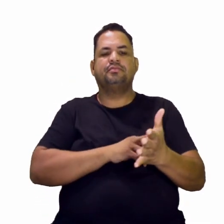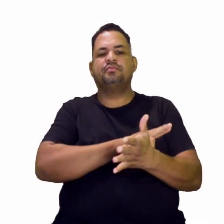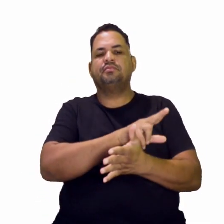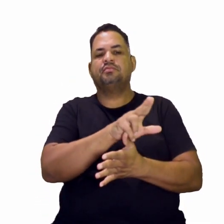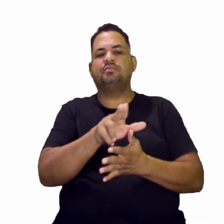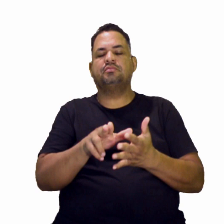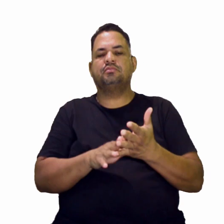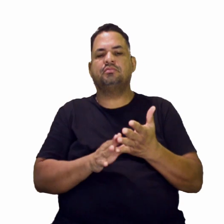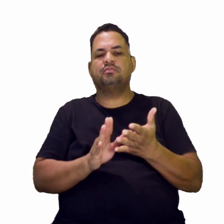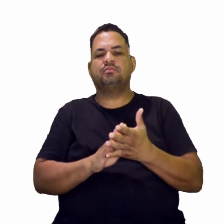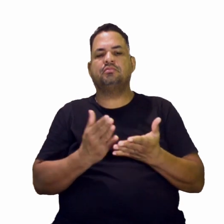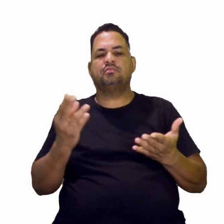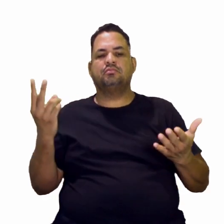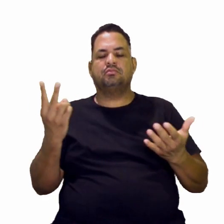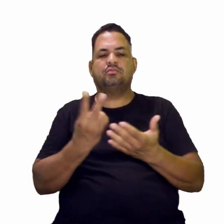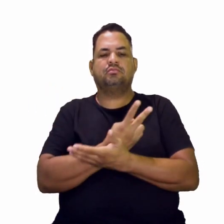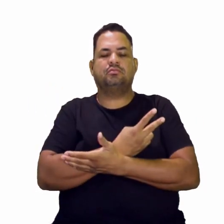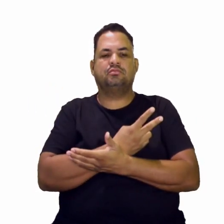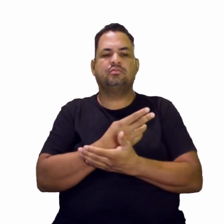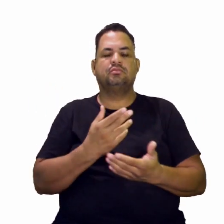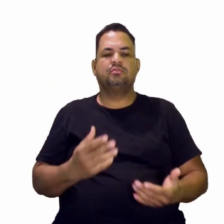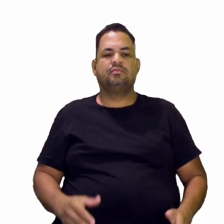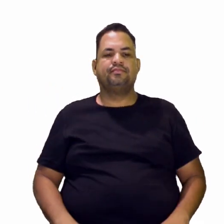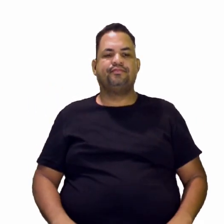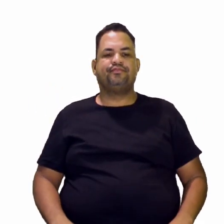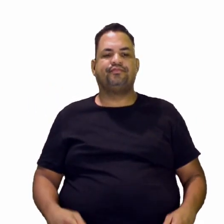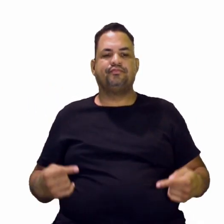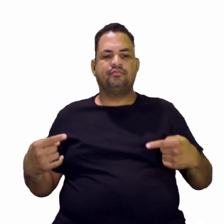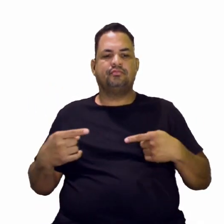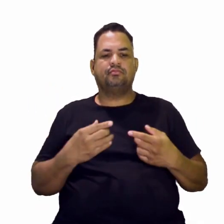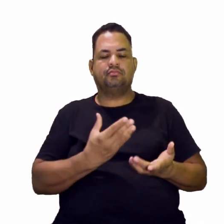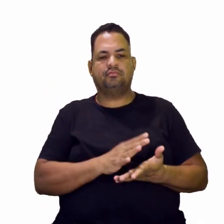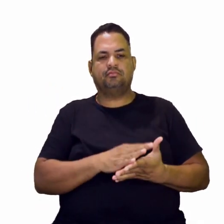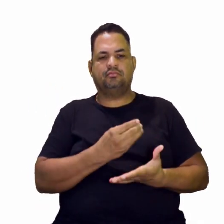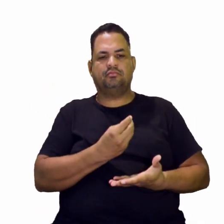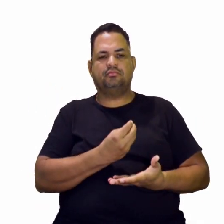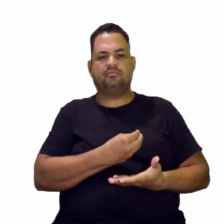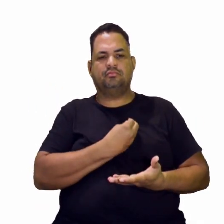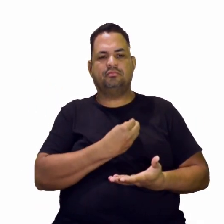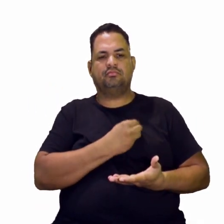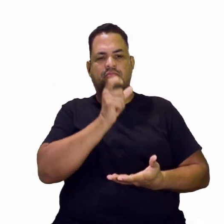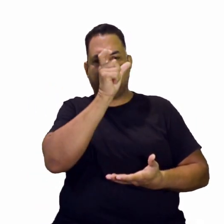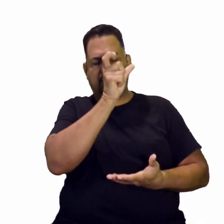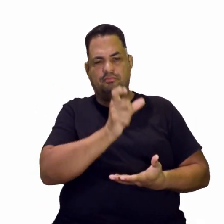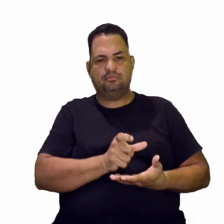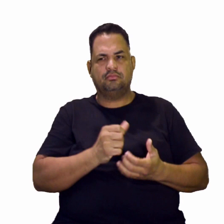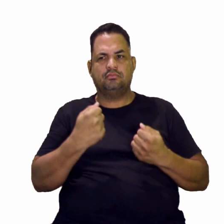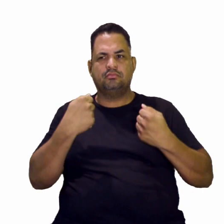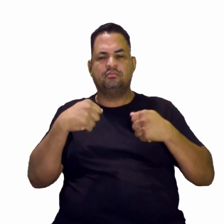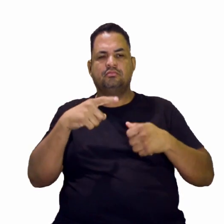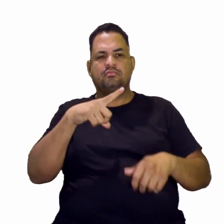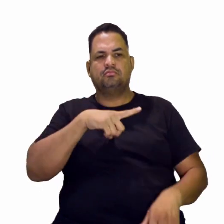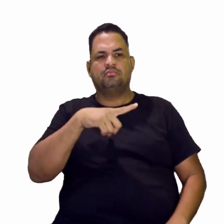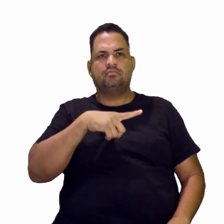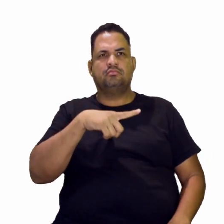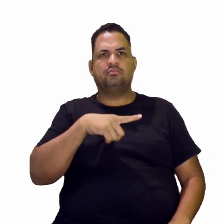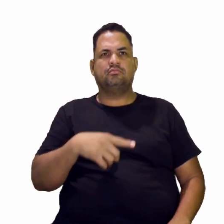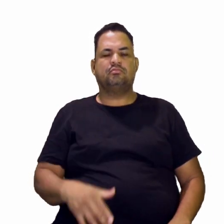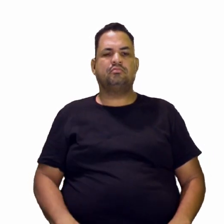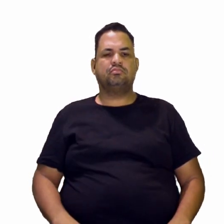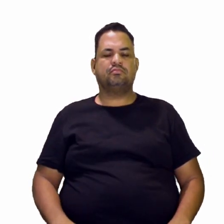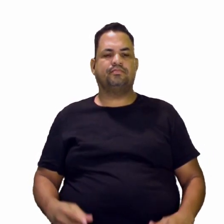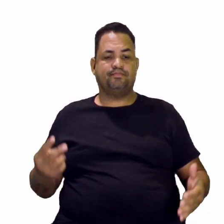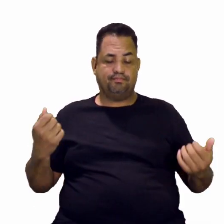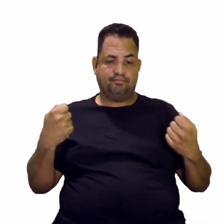vários outros tipos de acontecimentos relacionados à vida desse indivíduo que podem existir, né? E que